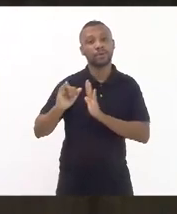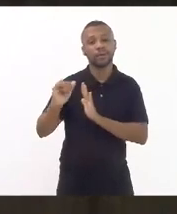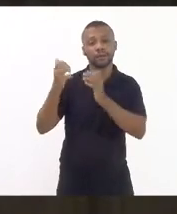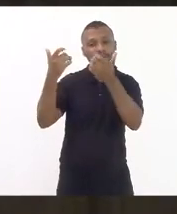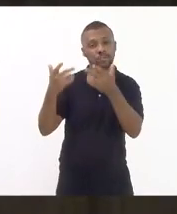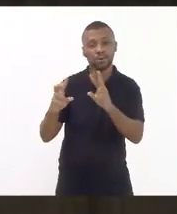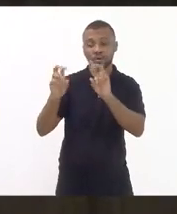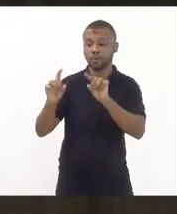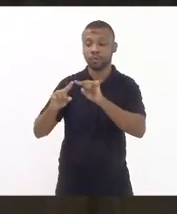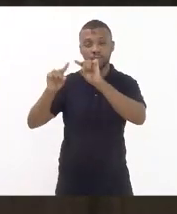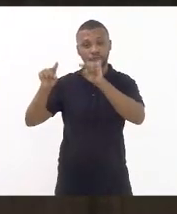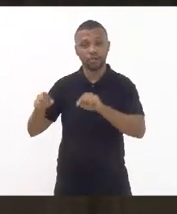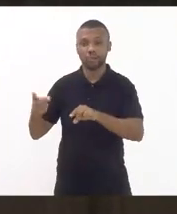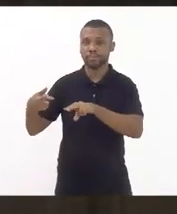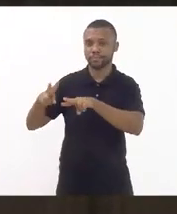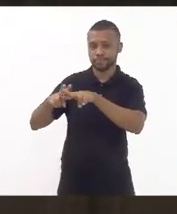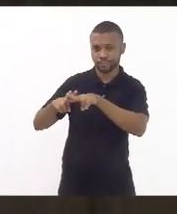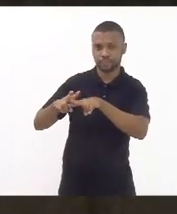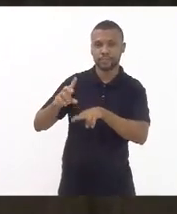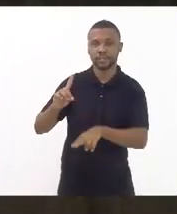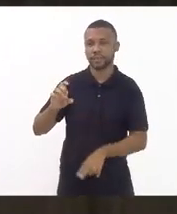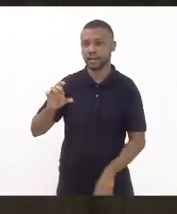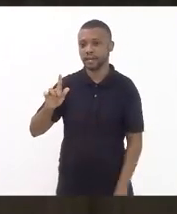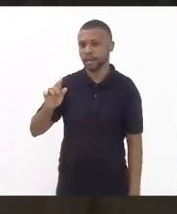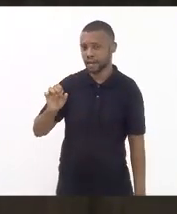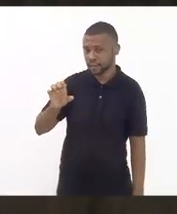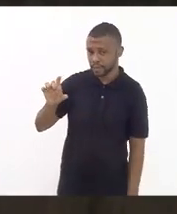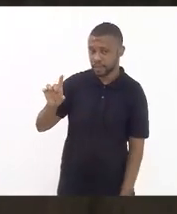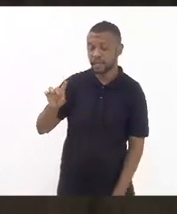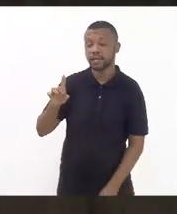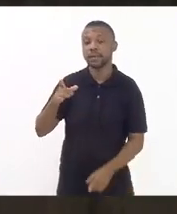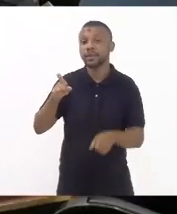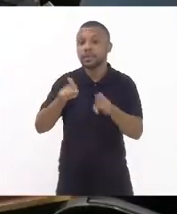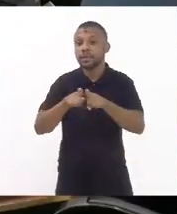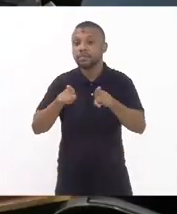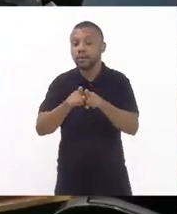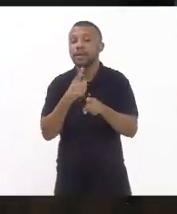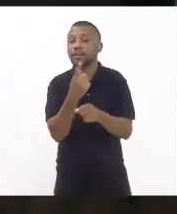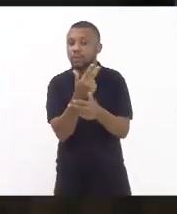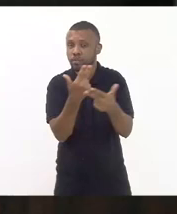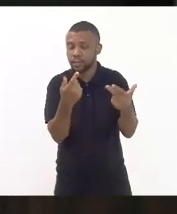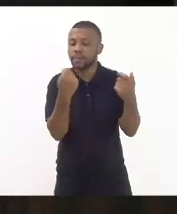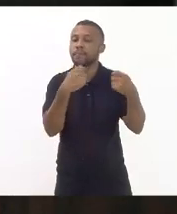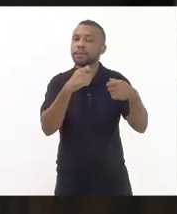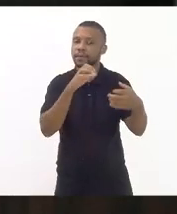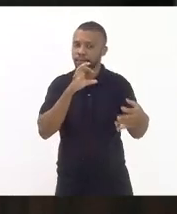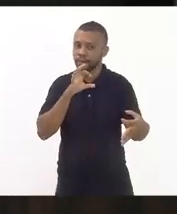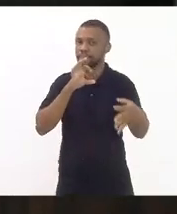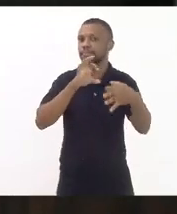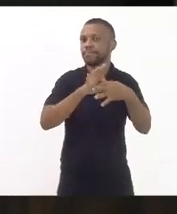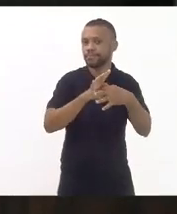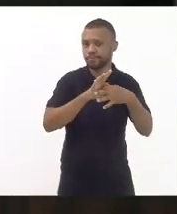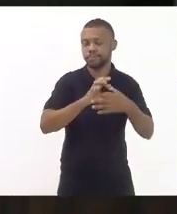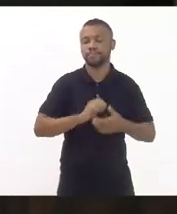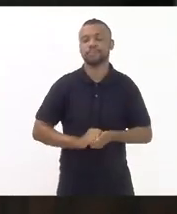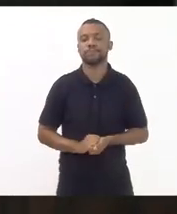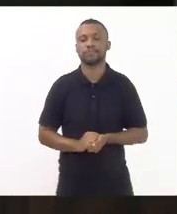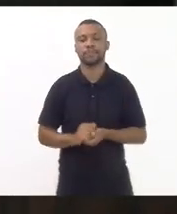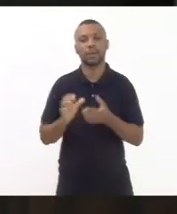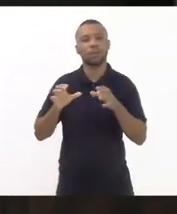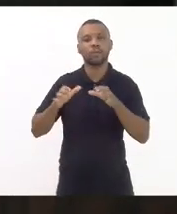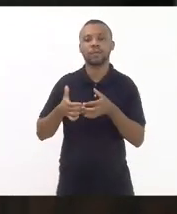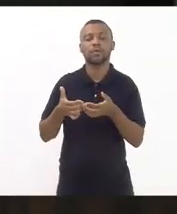essa situação que precisa ser vista dos agentes socioeducativos. Pela Comissão de Segurança Pública e Assuntos de